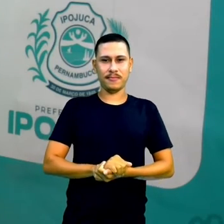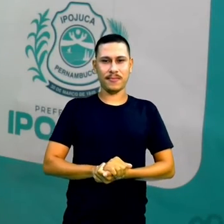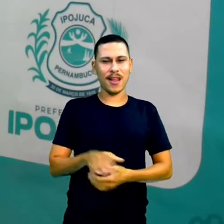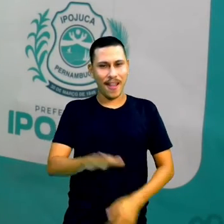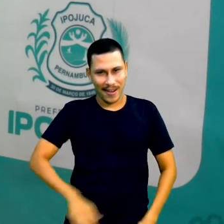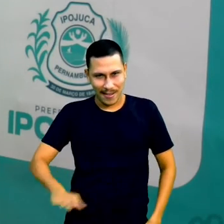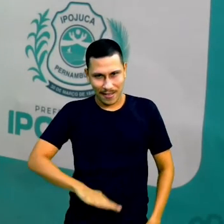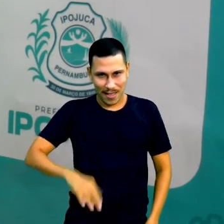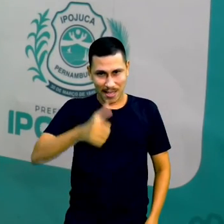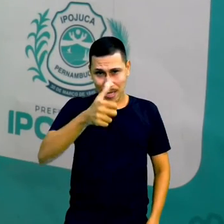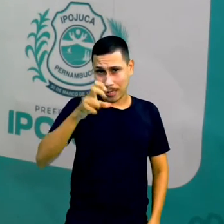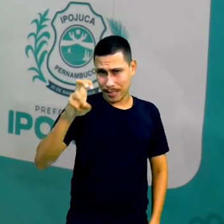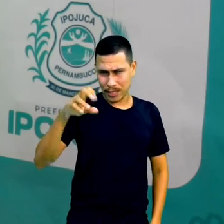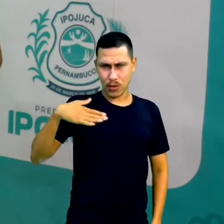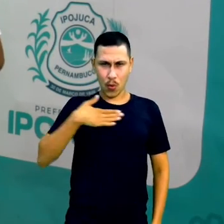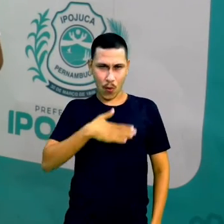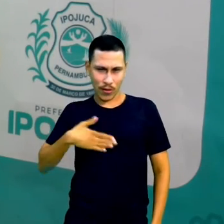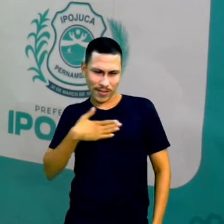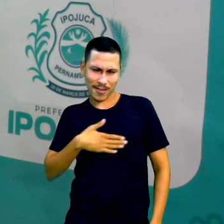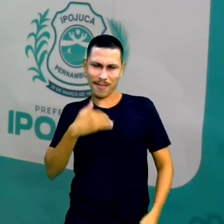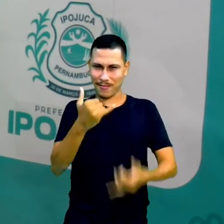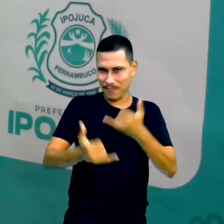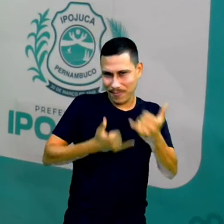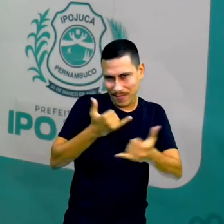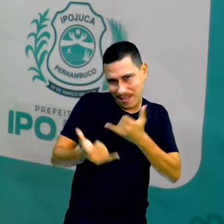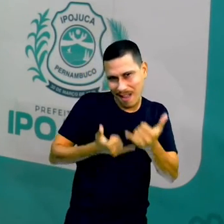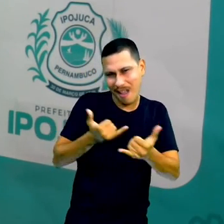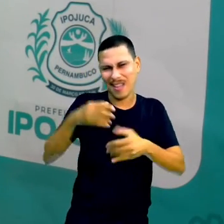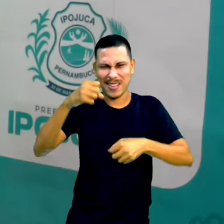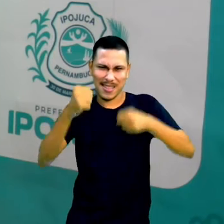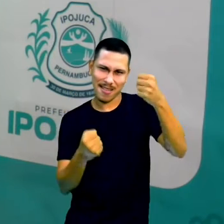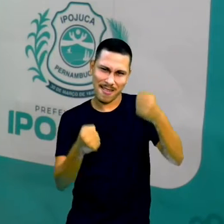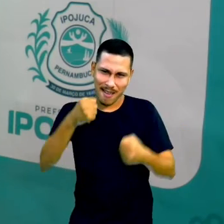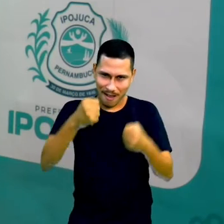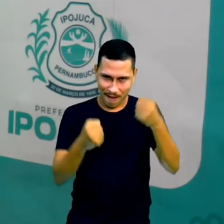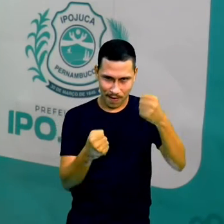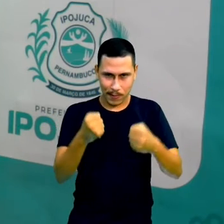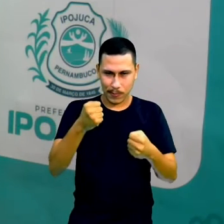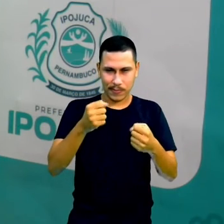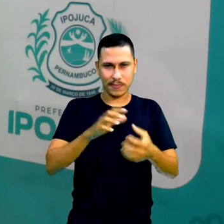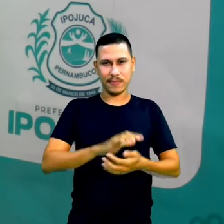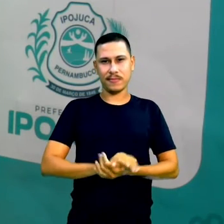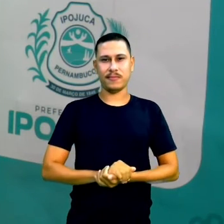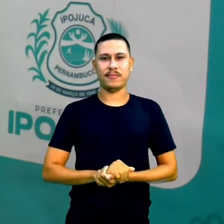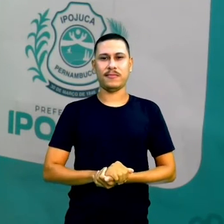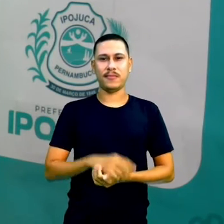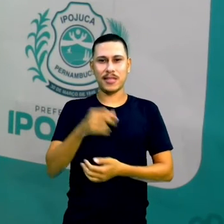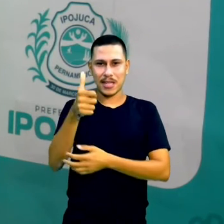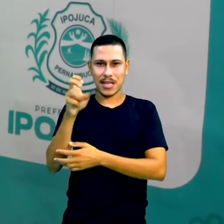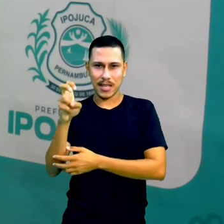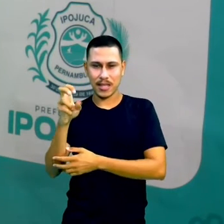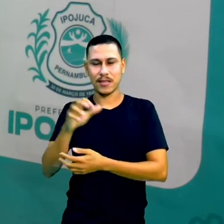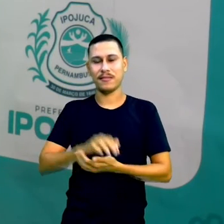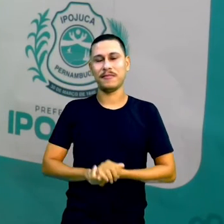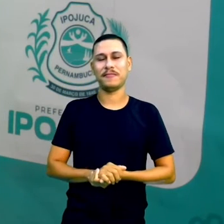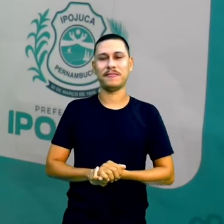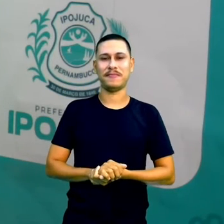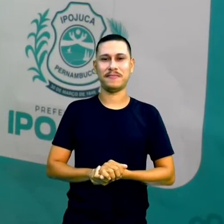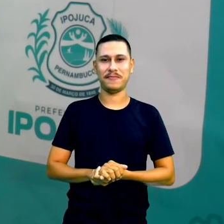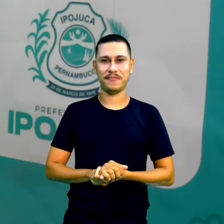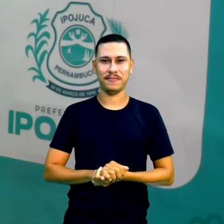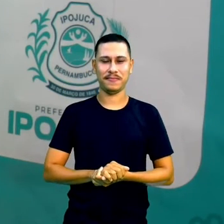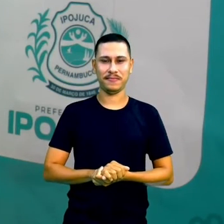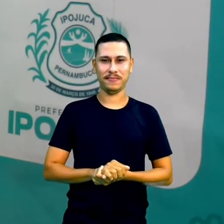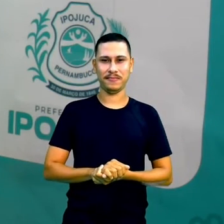15 crianças gostam de brincar de carro. Olha aqui o número 15. 1 e 5 é